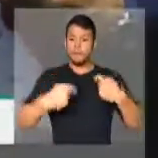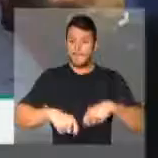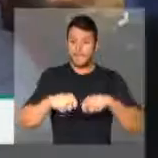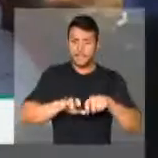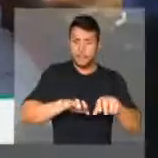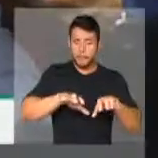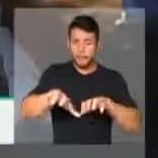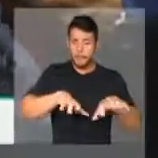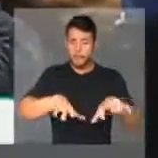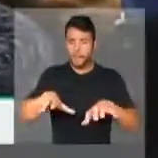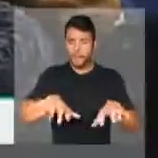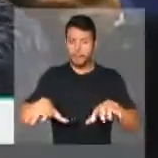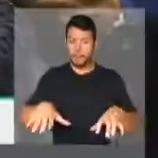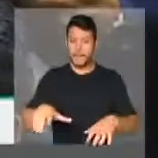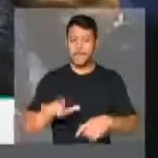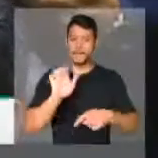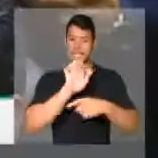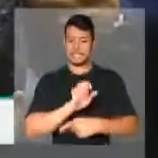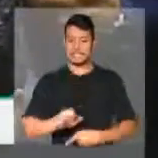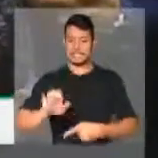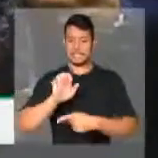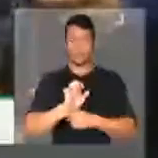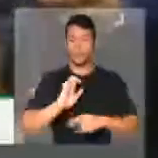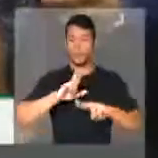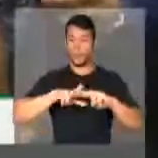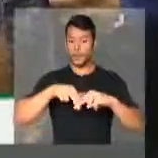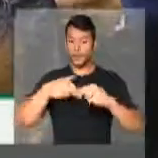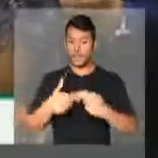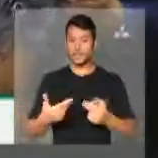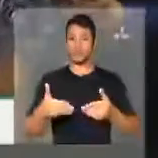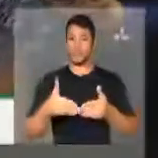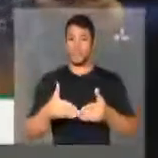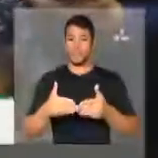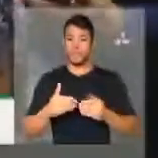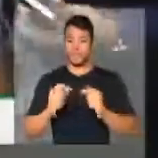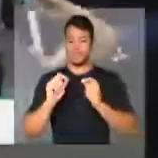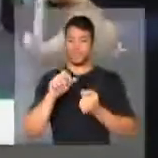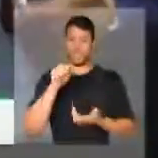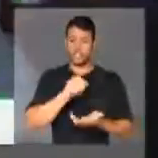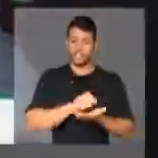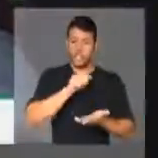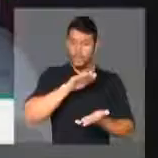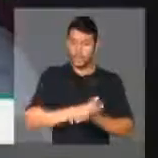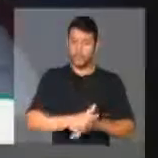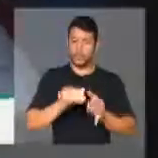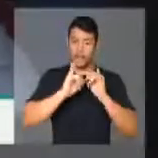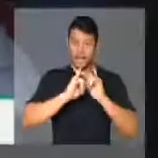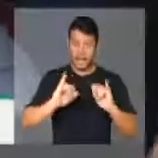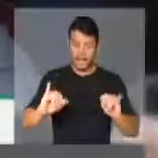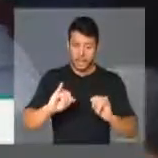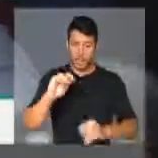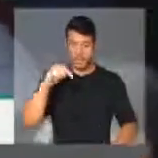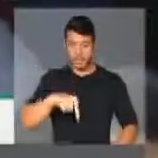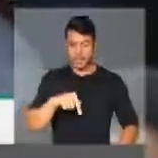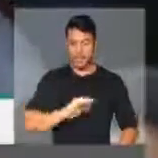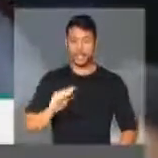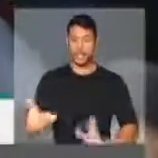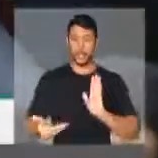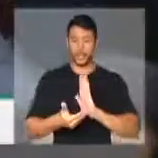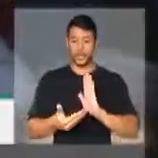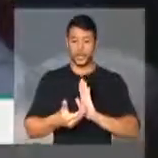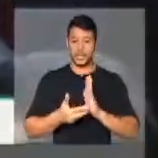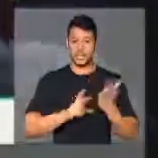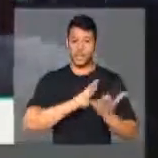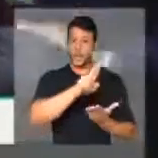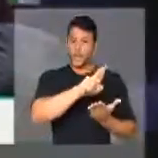descentralização federativa. Por esta razão, apresento a Vossa Excelência para que seja registrado nos andares desta casa